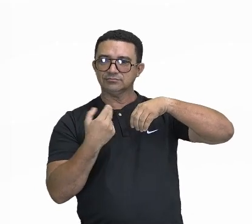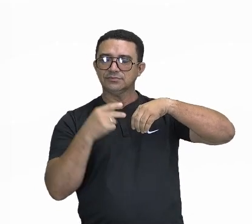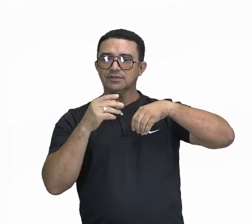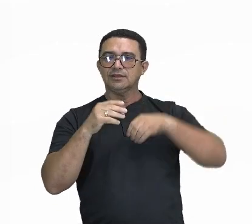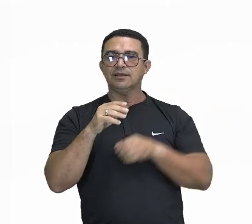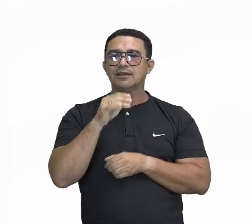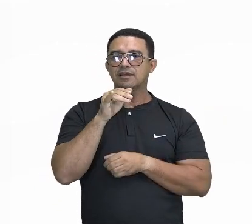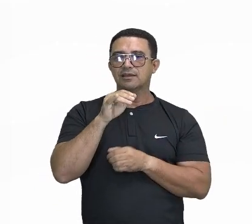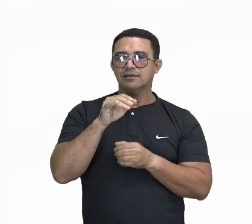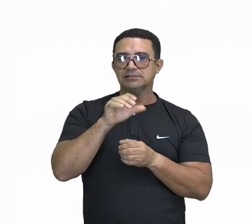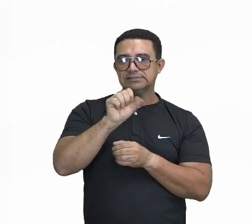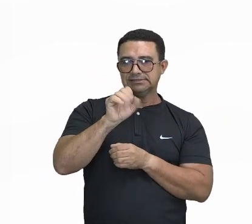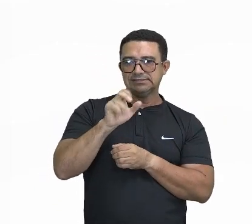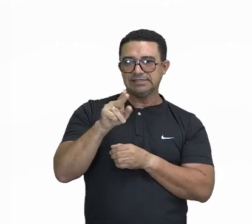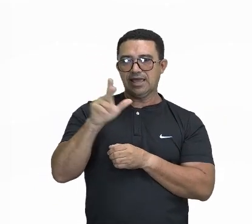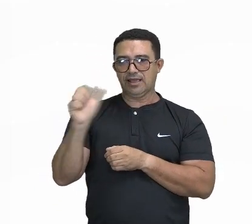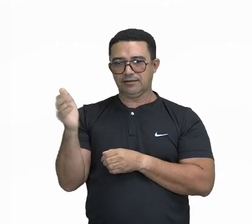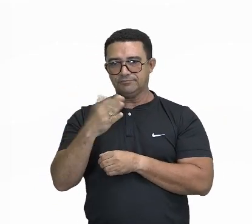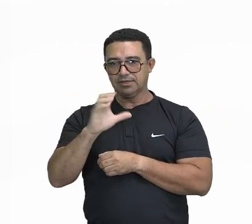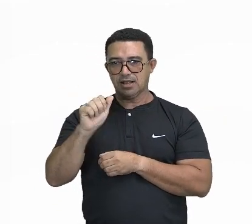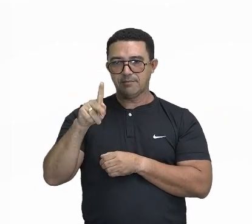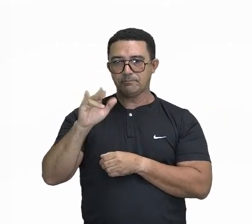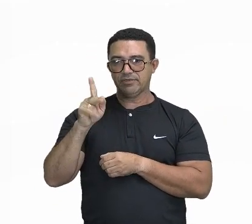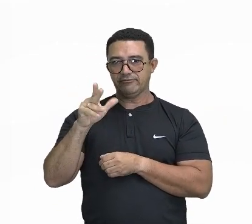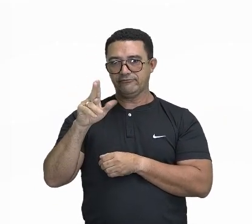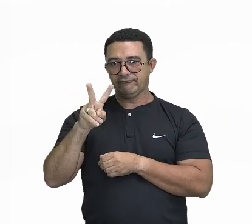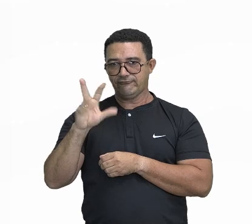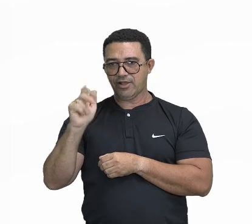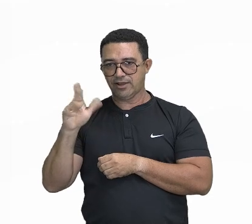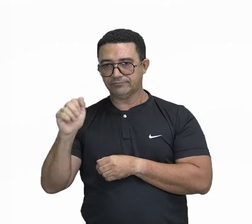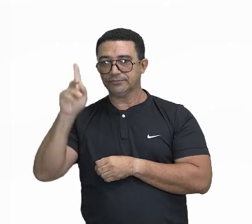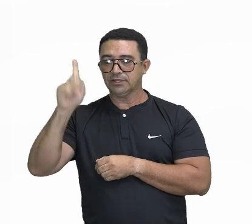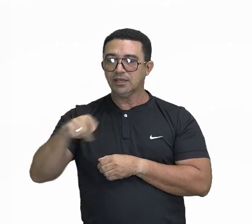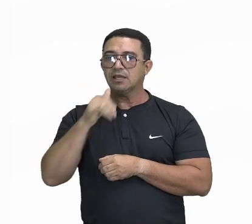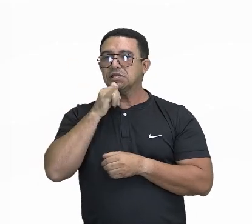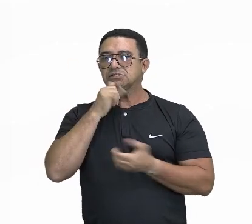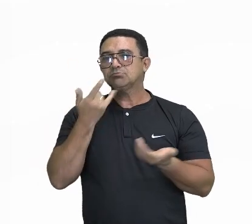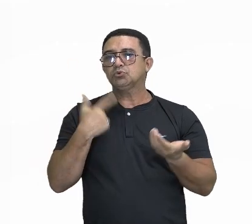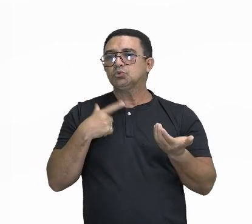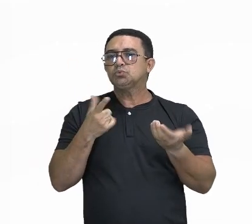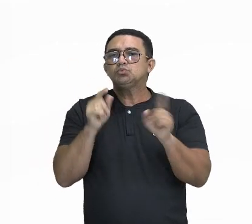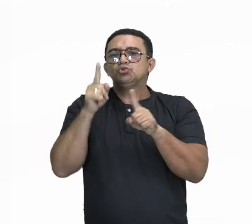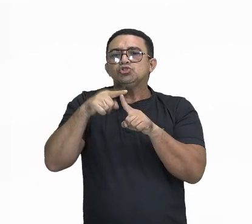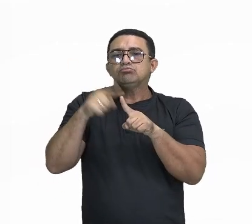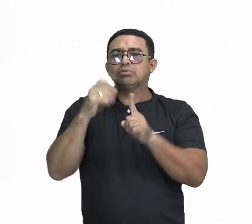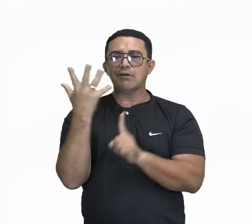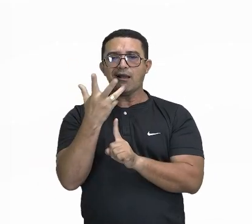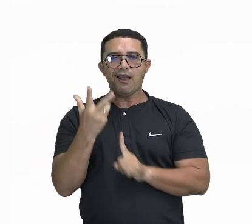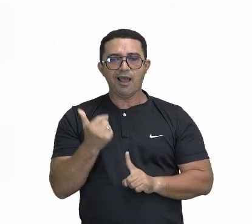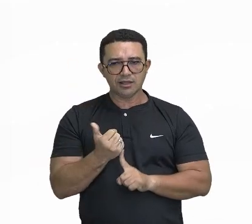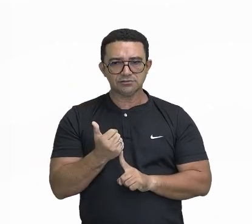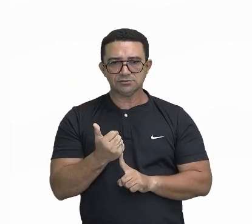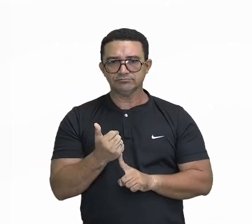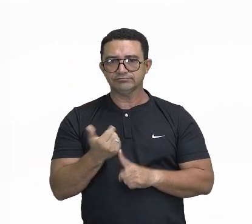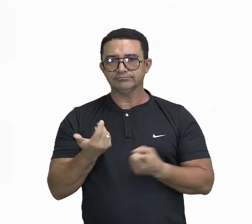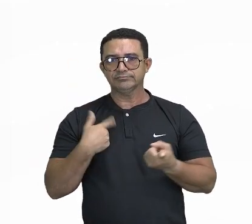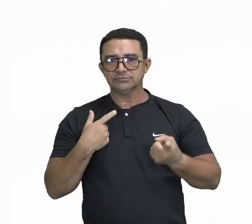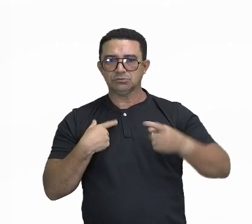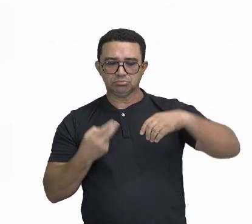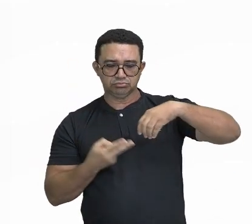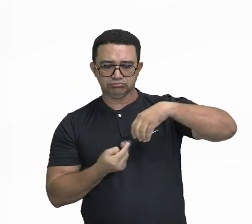da Capivara, aqui no Brasil, e aí a gente vê uma arte que é estilizada, não é uma arte naturalista